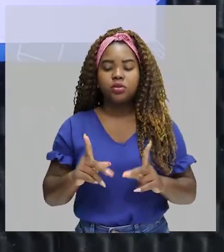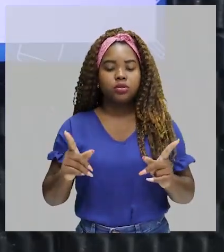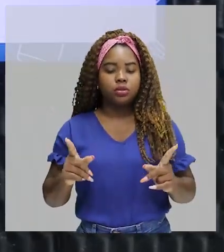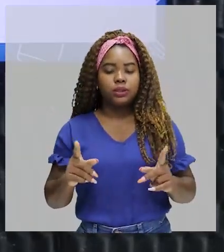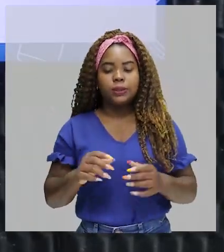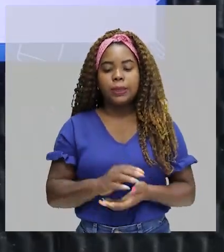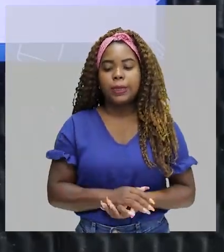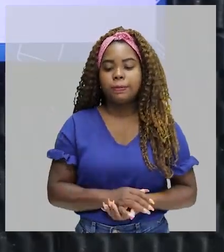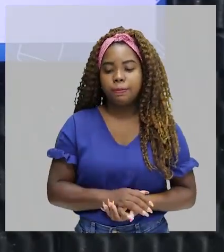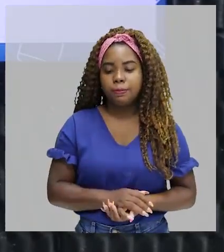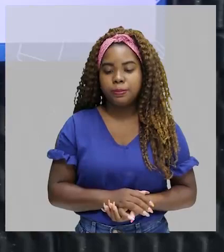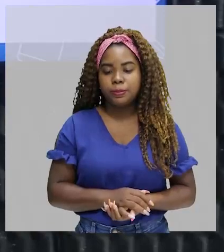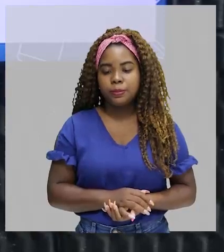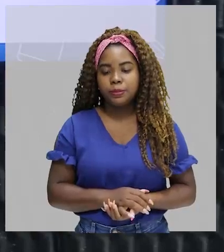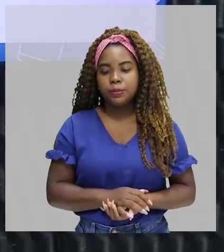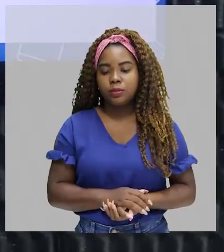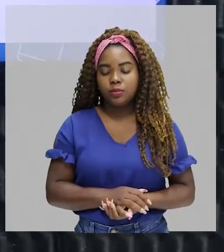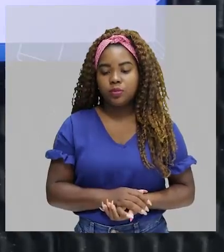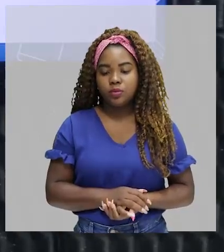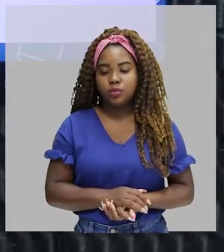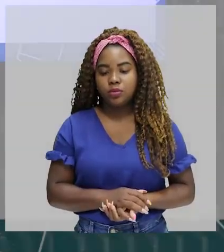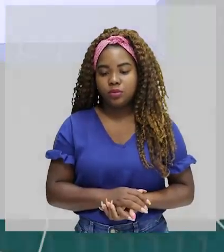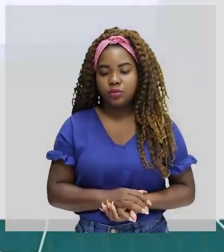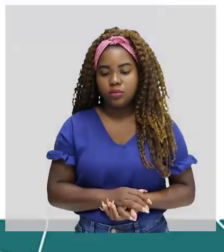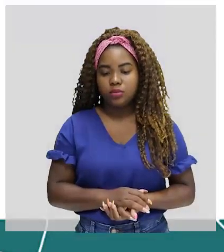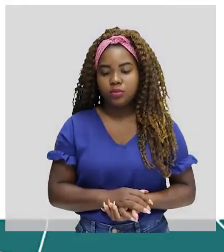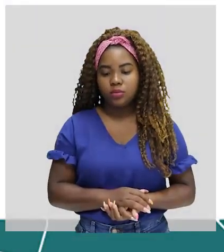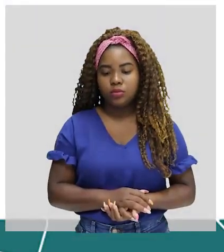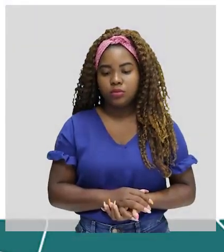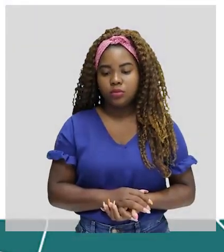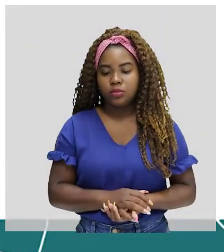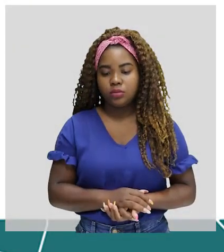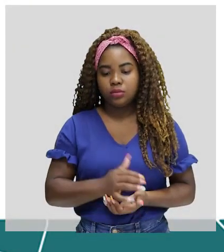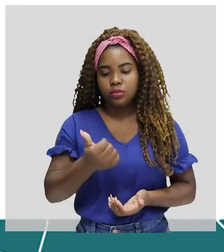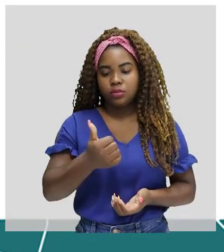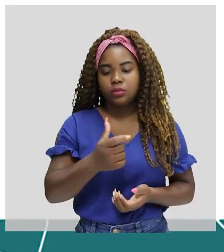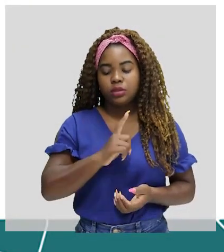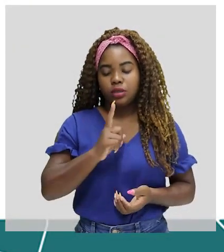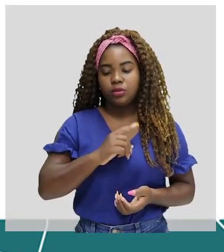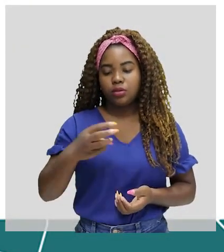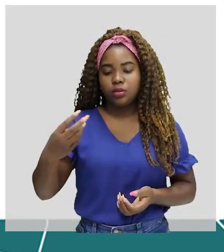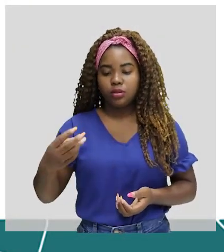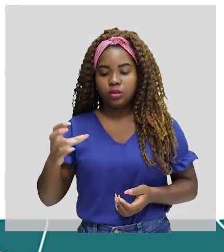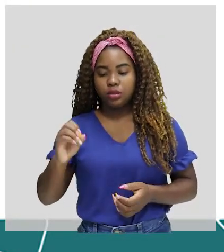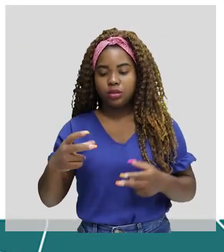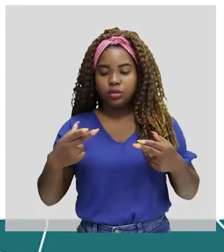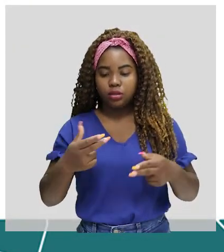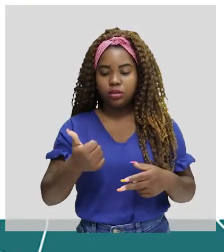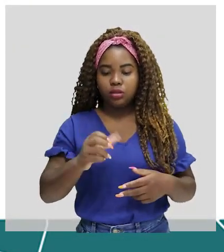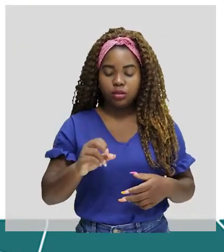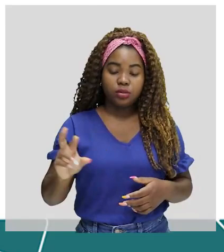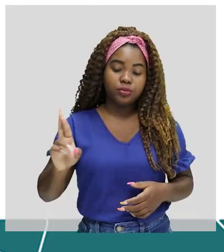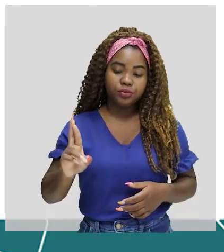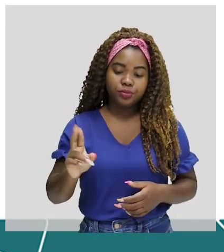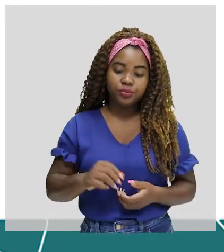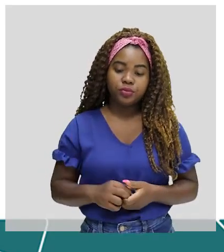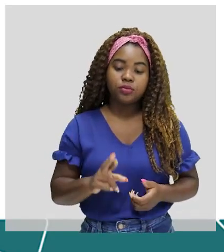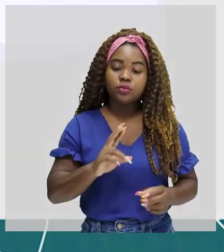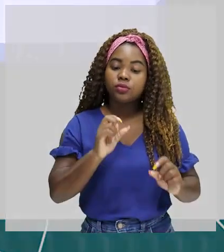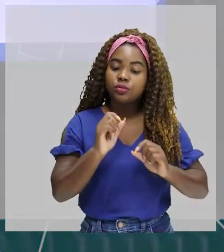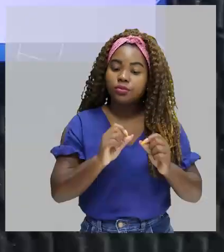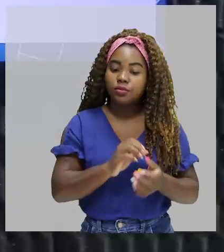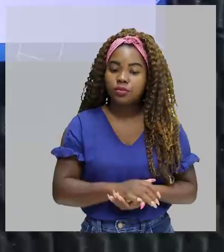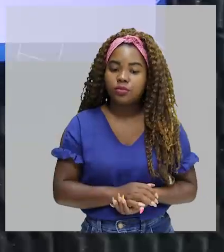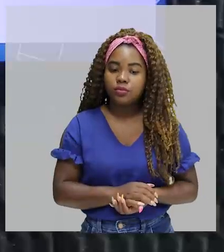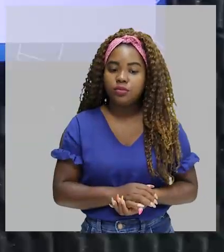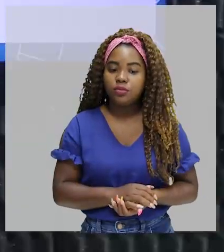cálculo, eu poderia botar 10R tranquilamente, não tem problema nenhum, tá? Então, aqui eu tenho 30 igual a 10R, quem vai ser o meu R? Eu